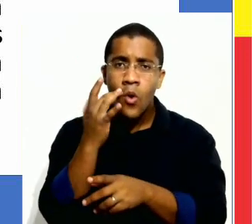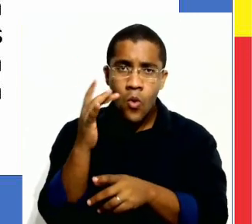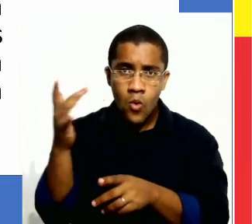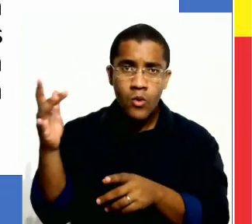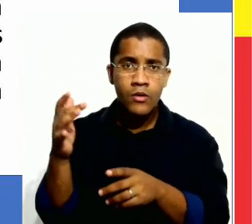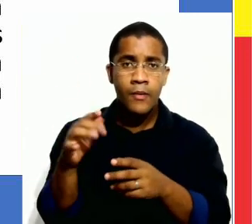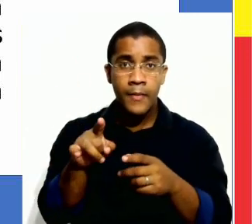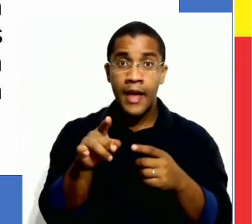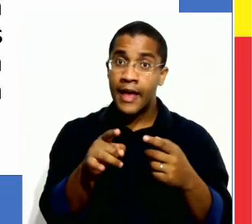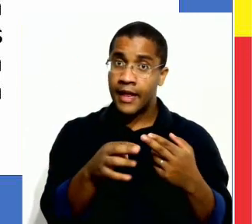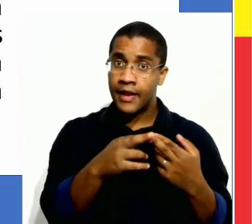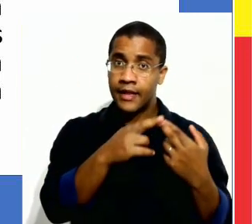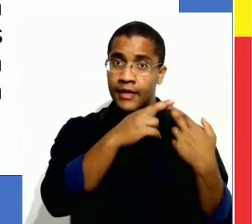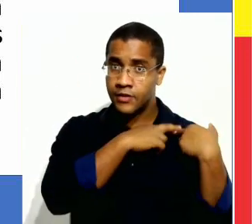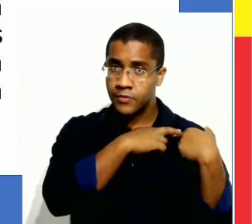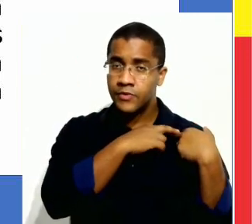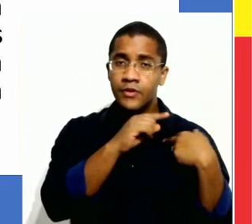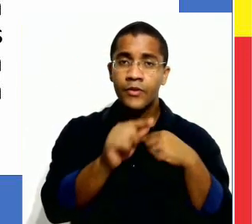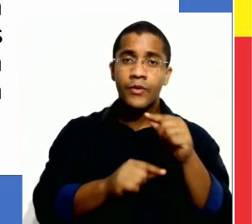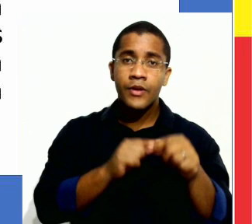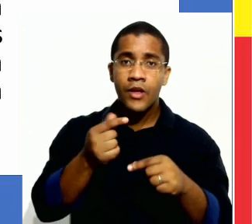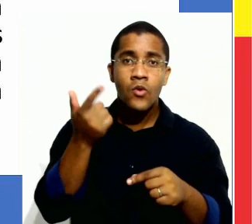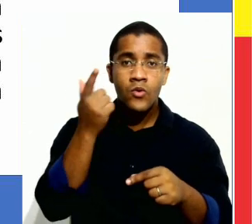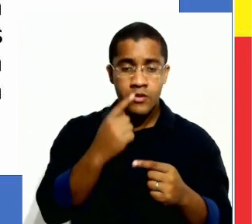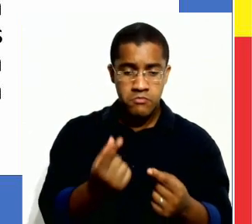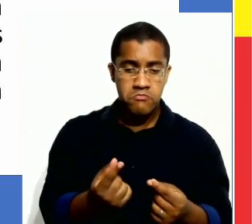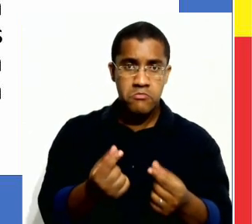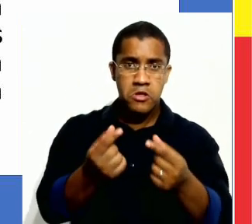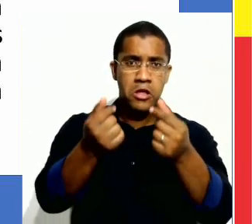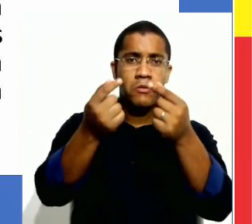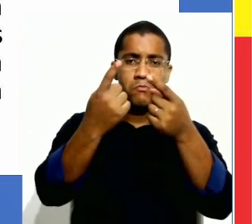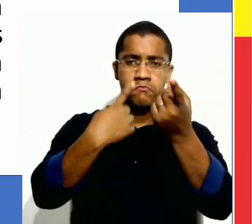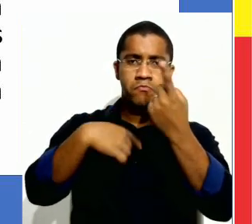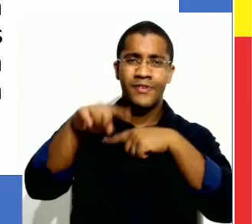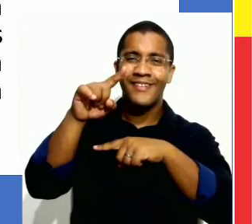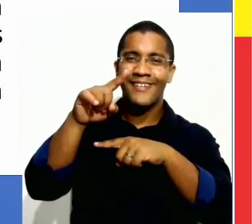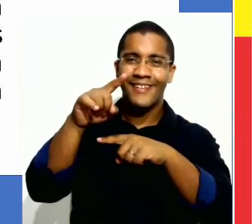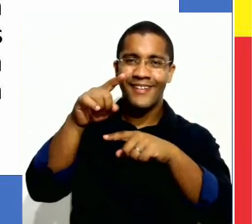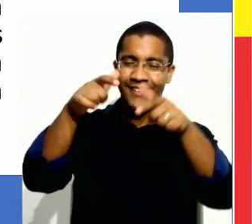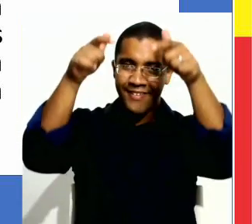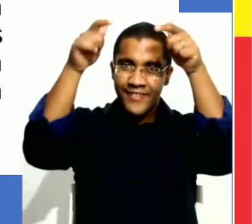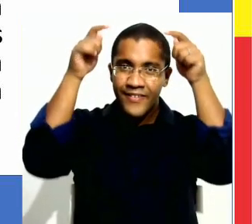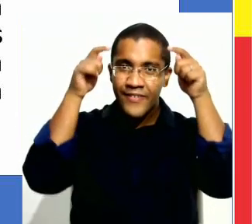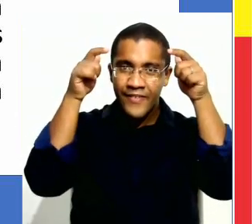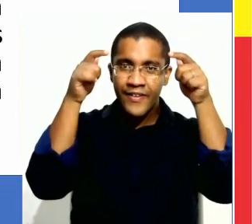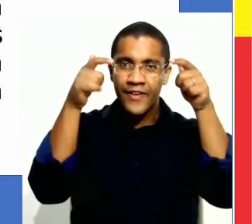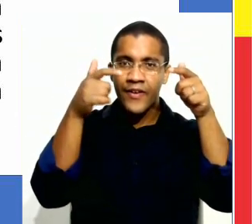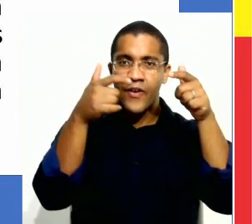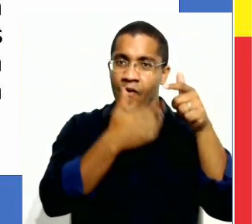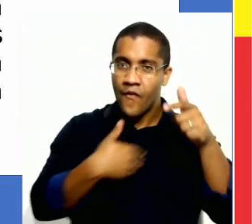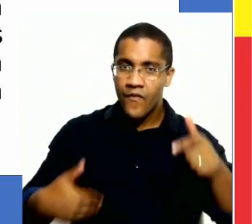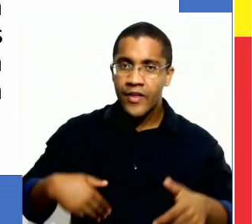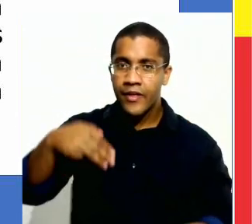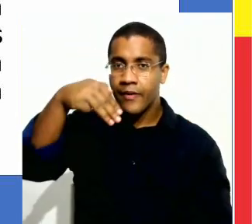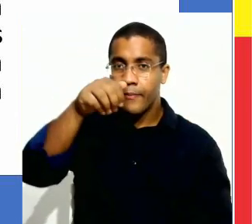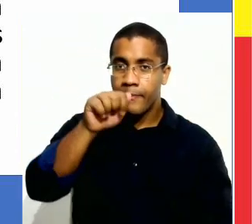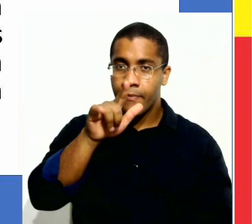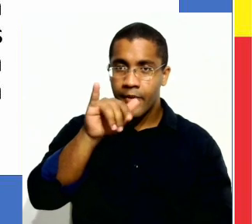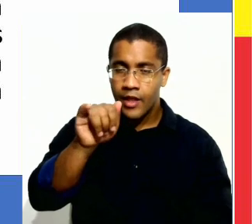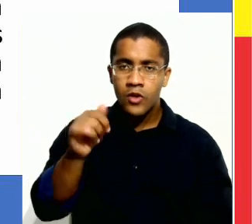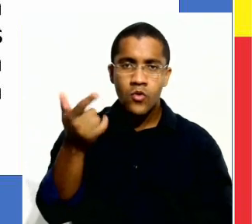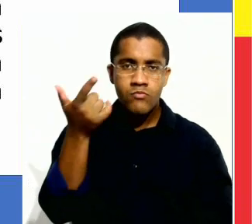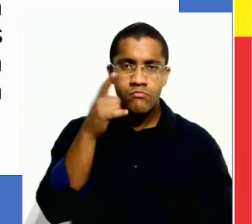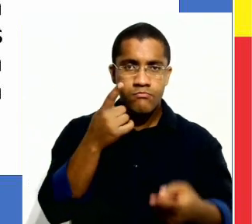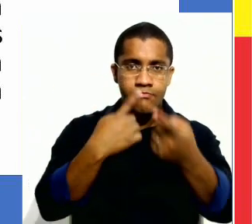ouro foram responsáveis pela riqueza do Mali. Foram responsáveis pela riqueza